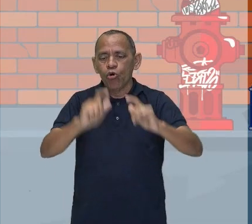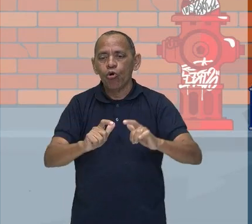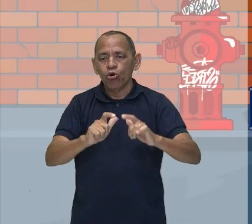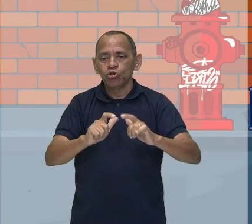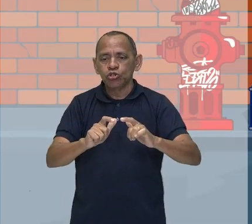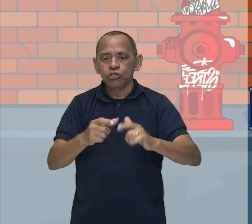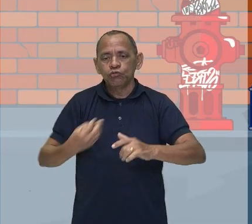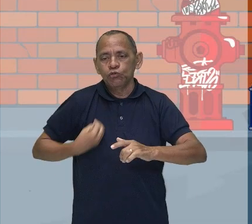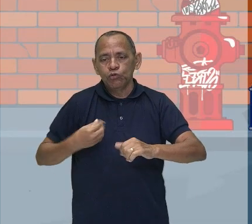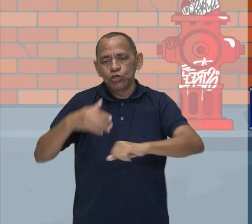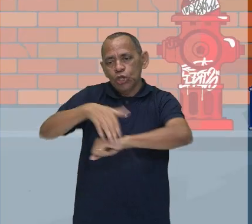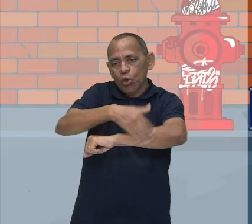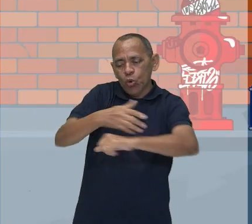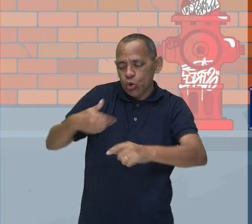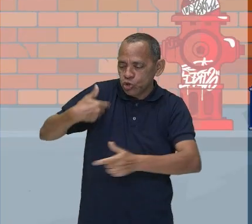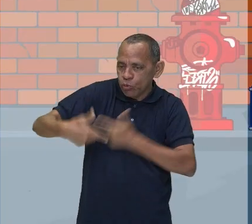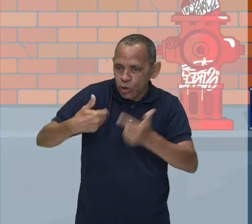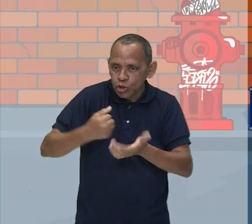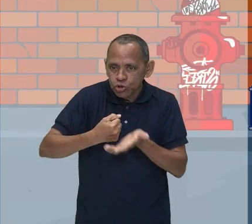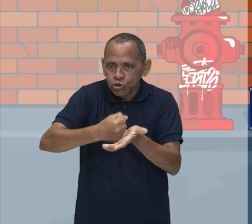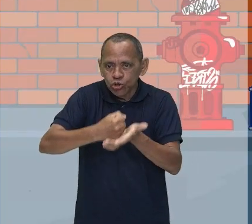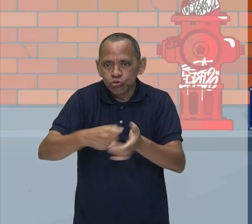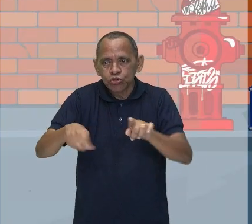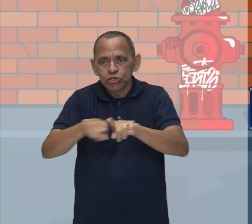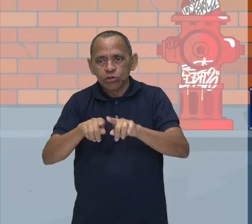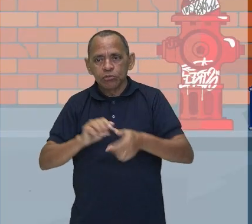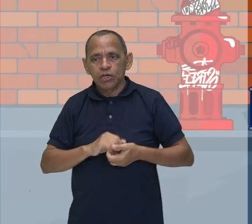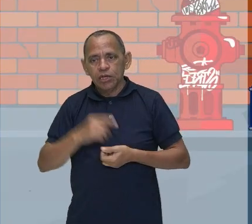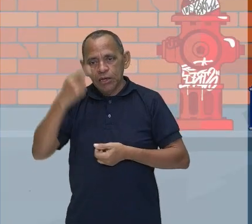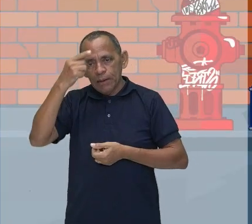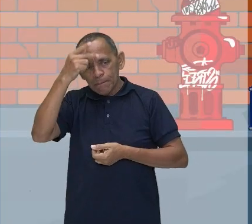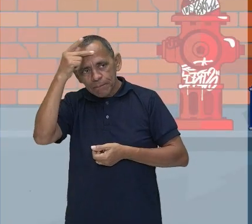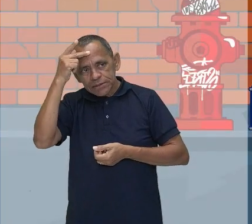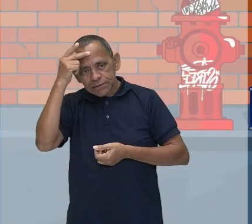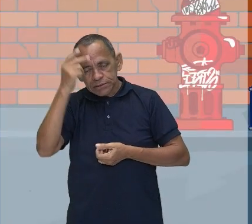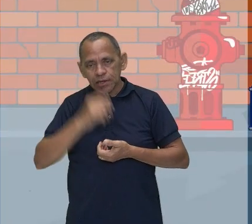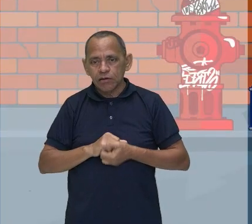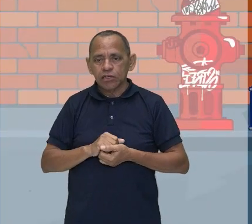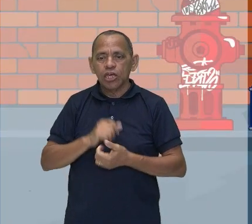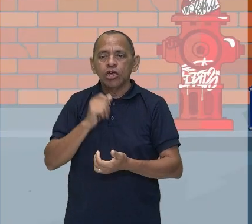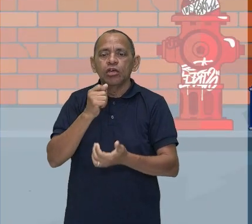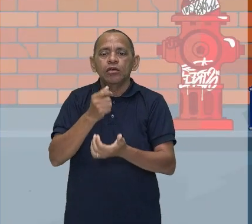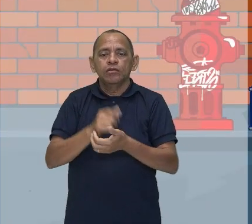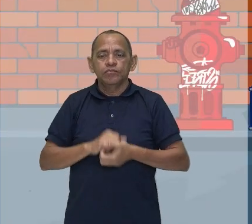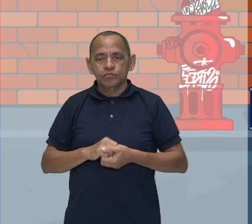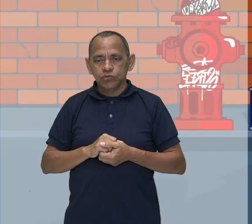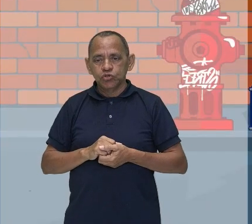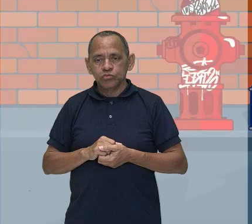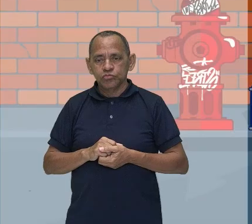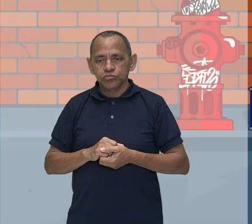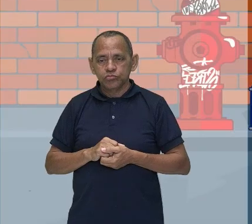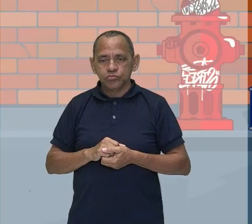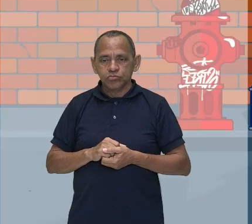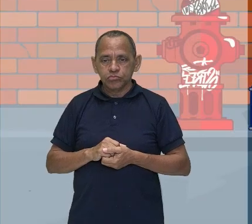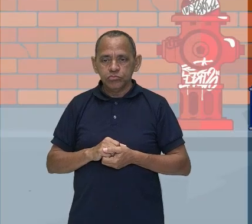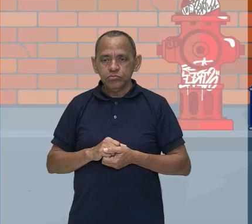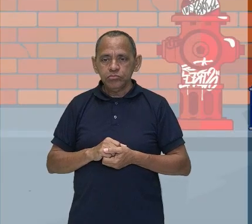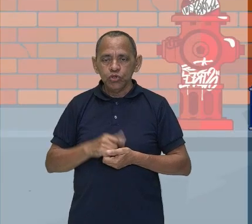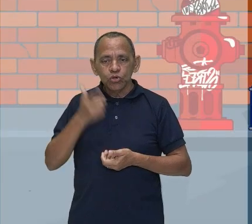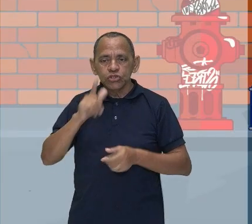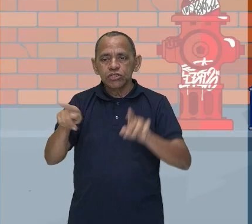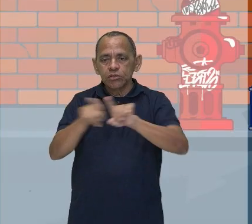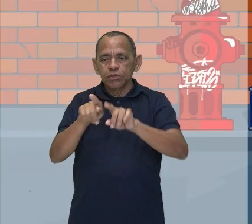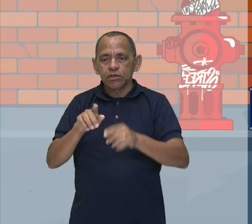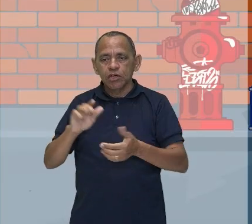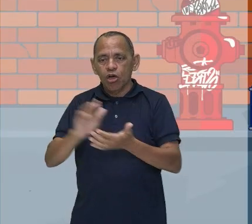rua, trabalhando, ajudando para tentar trazer algo para dentro de casa. Então, vejo que, novamente, é uma forma de crítica. Pode ser